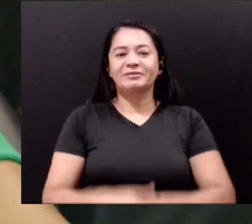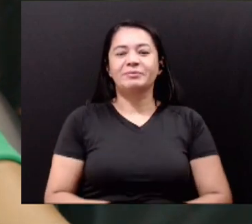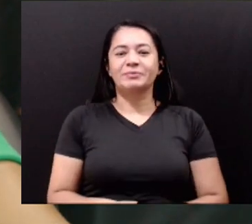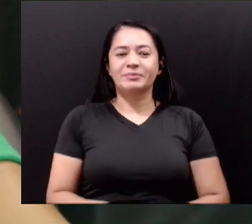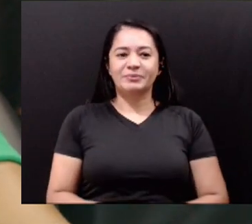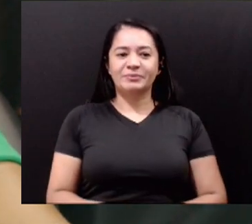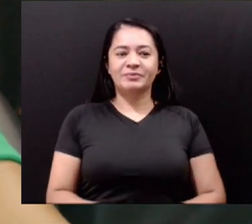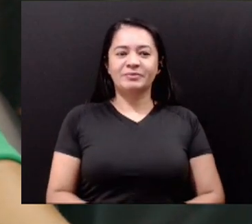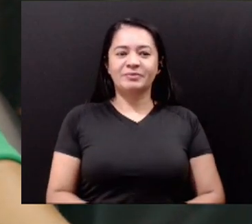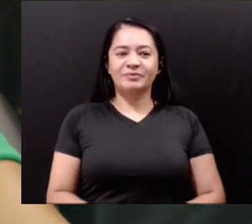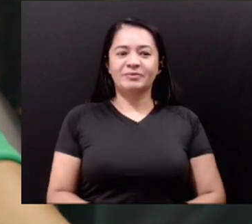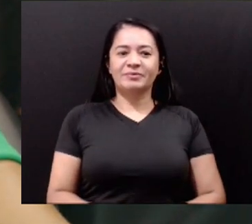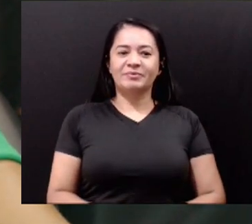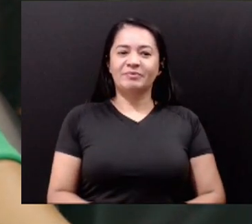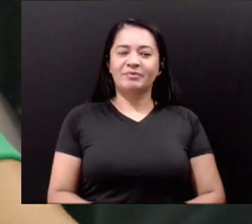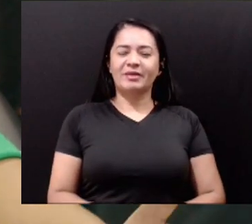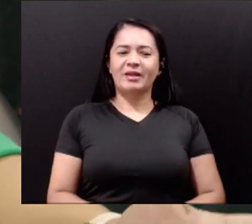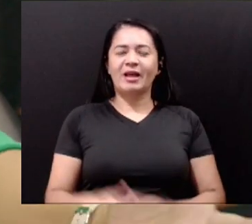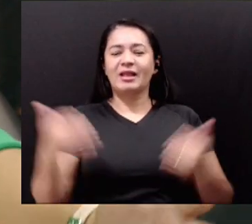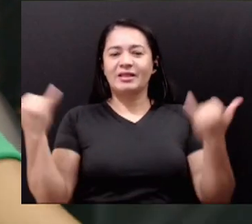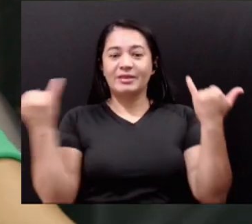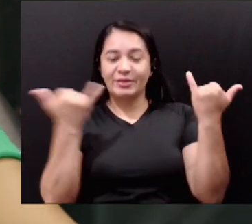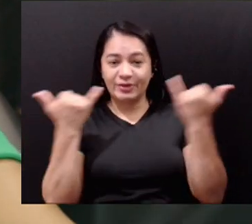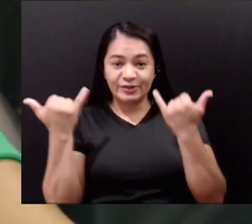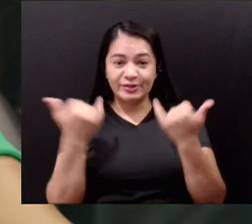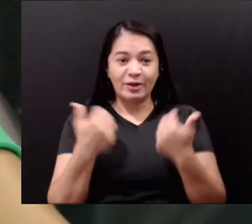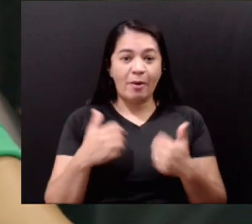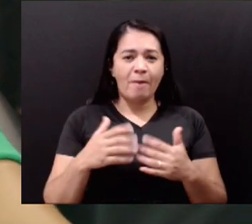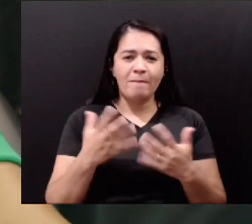3312. Uma notícia muito interessante, bem legal para você,